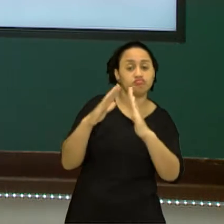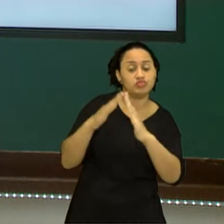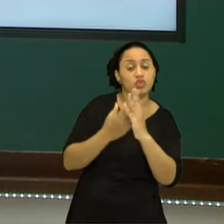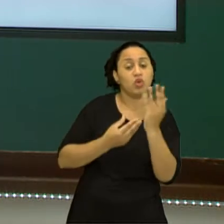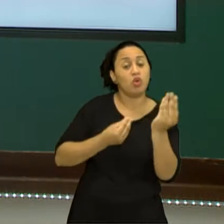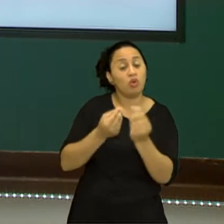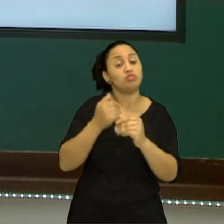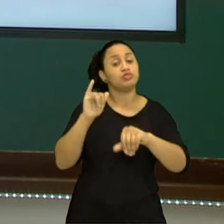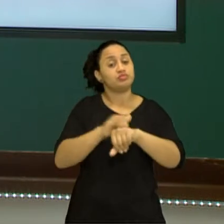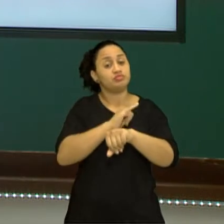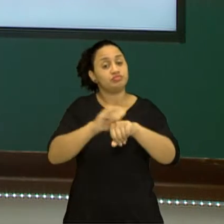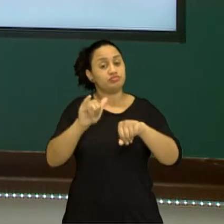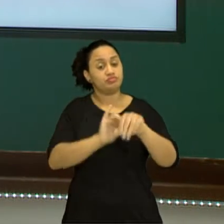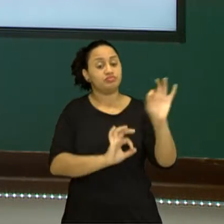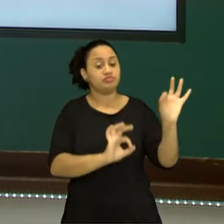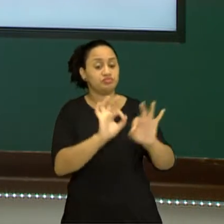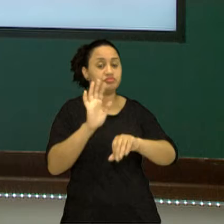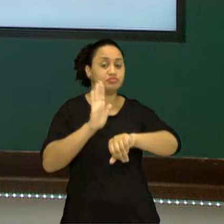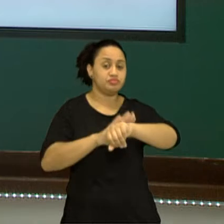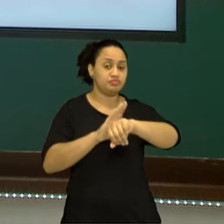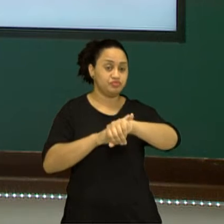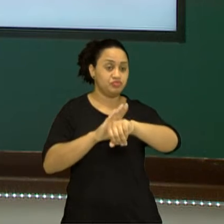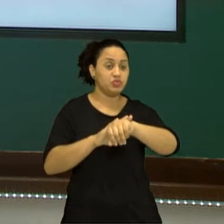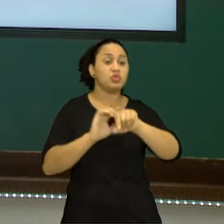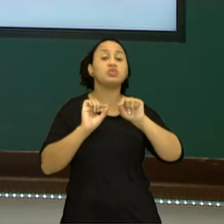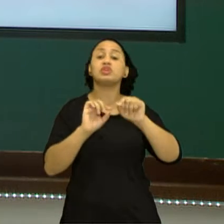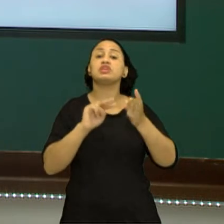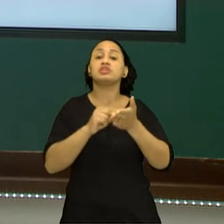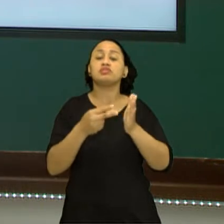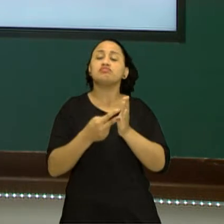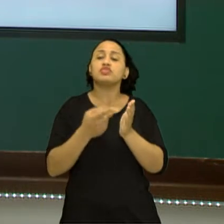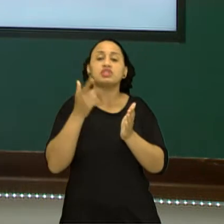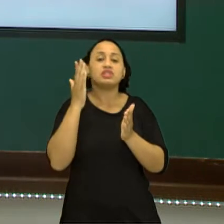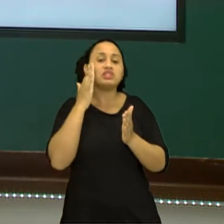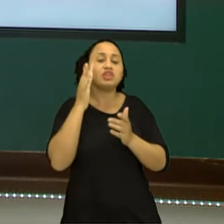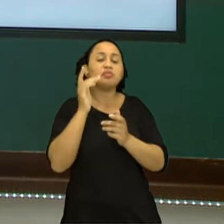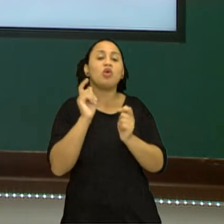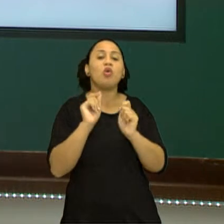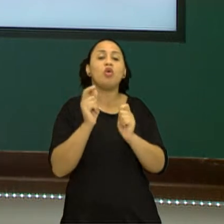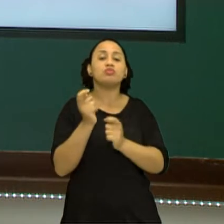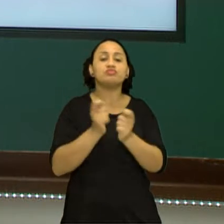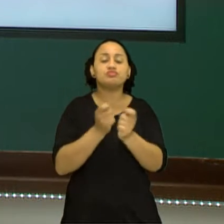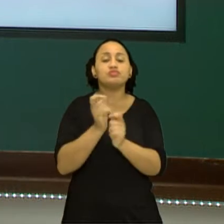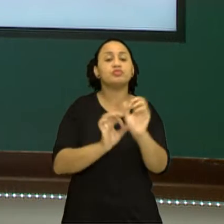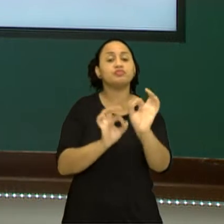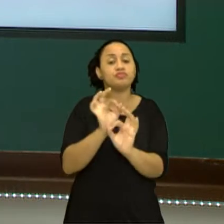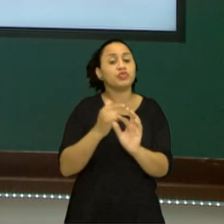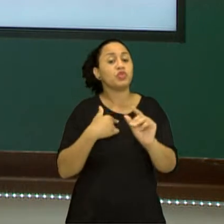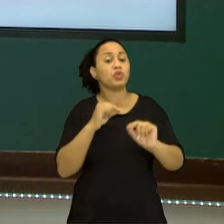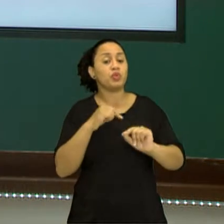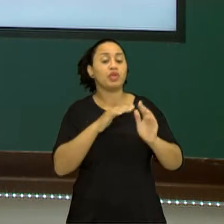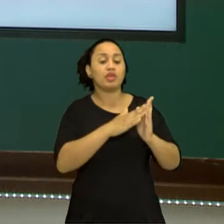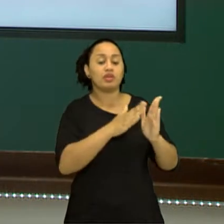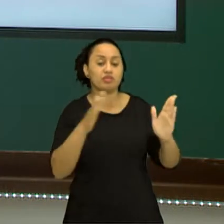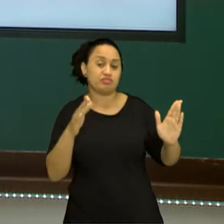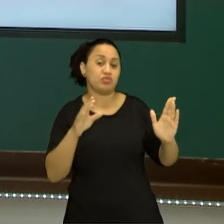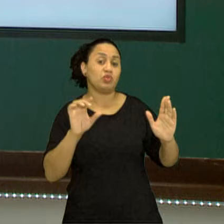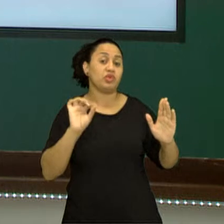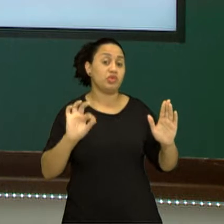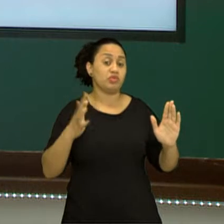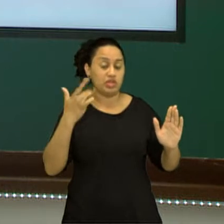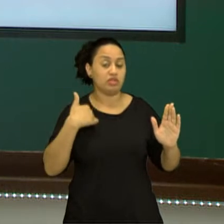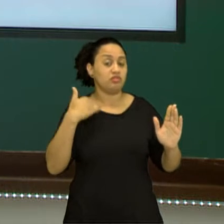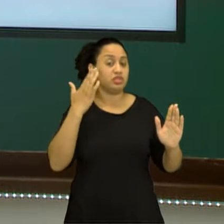essa estratégia de gestão do tempo. É o ato de administrar o período de duração dos eventos. Então você sabe